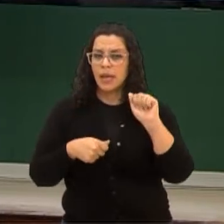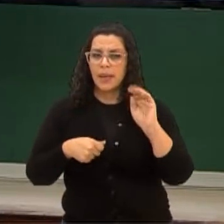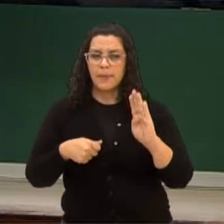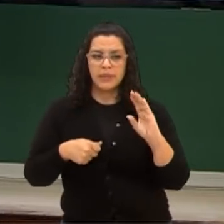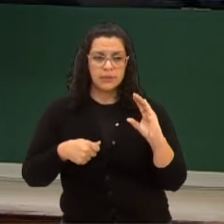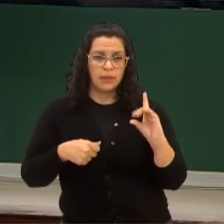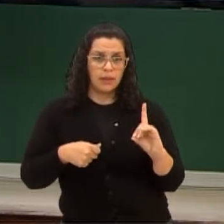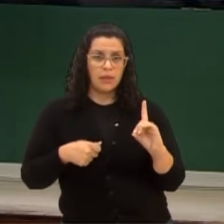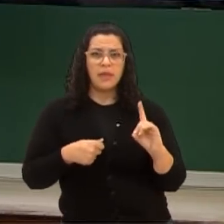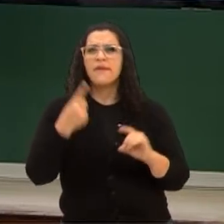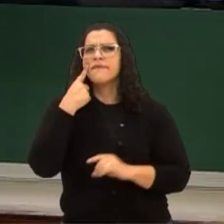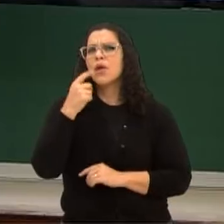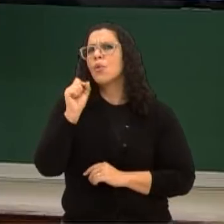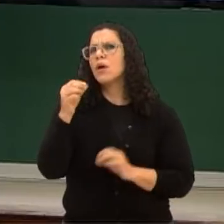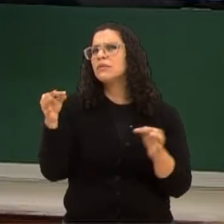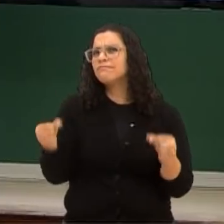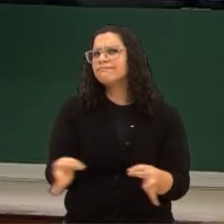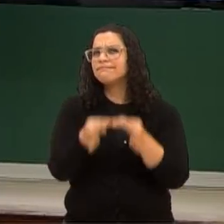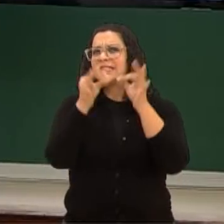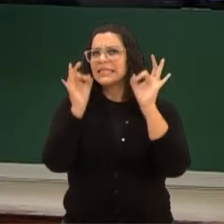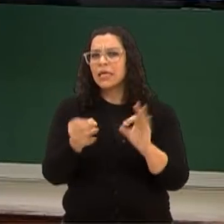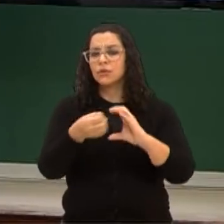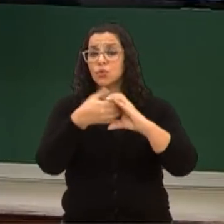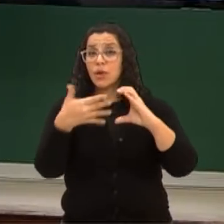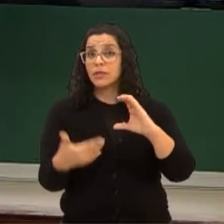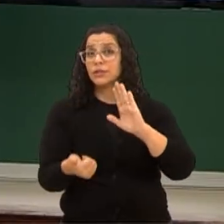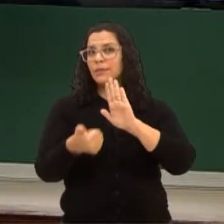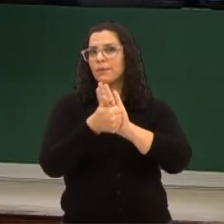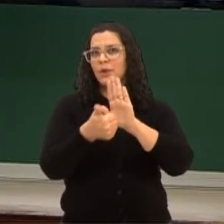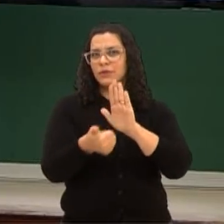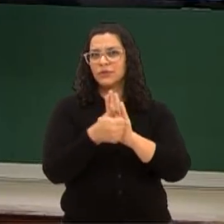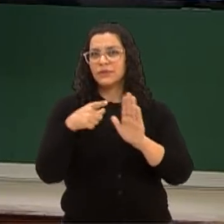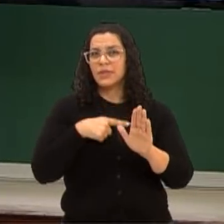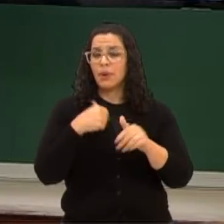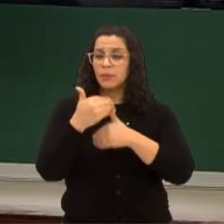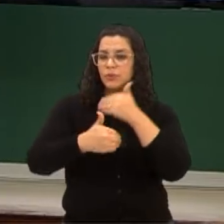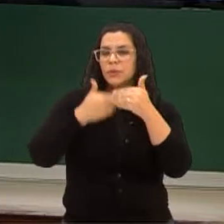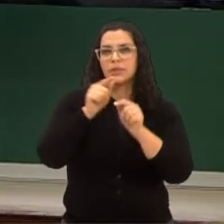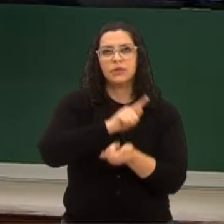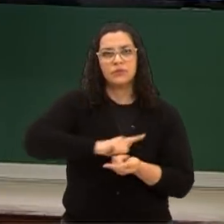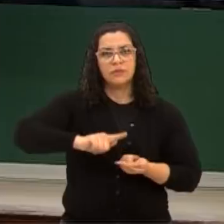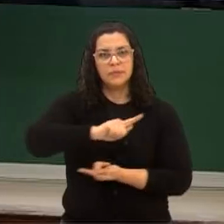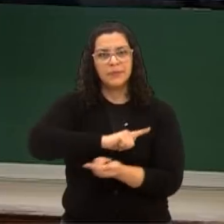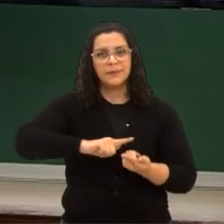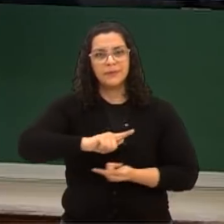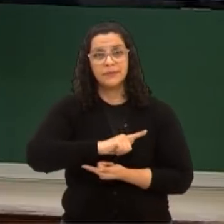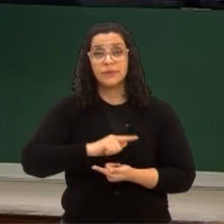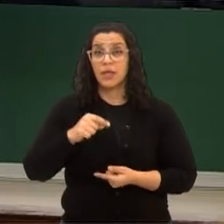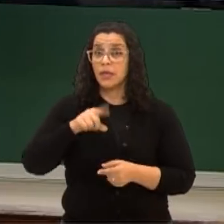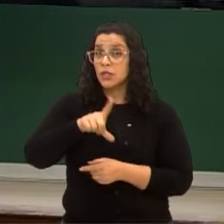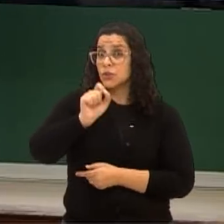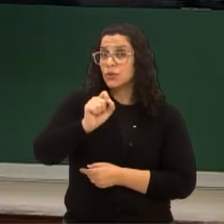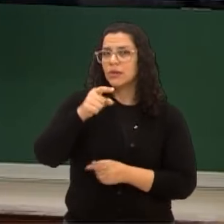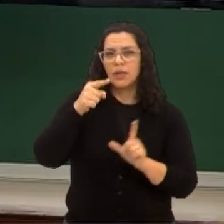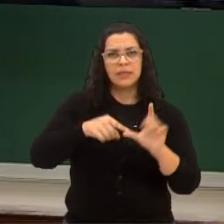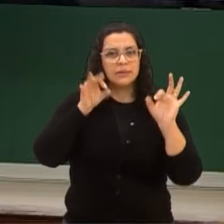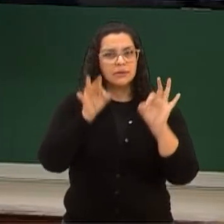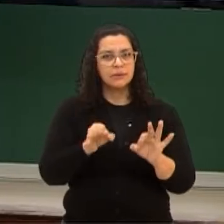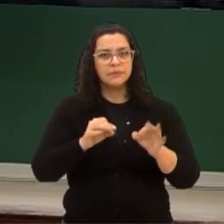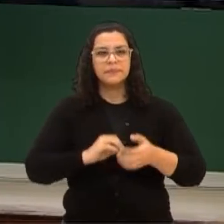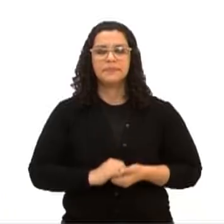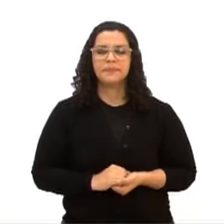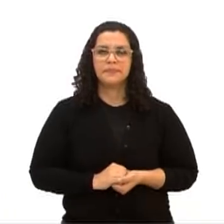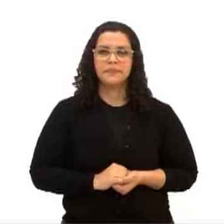alternativas e veja aquela que apresenta apenas características positivas desse processo da globalização. E marque a alternativa